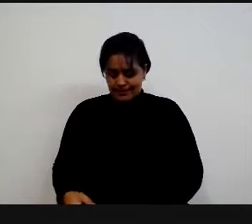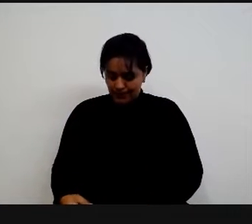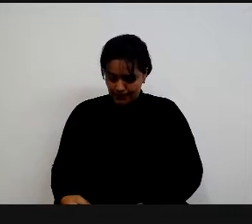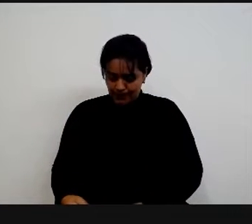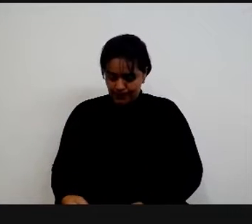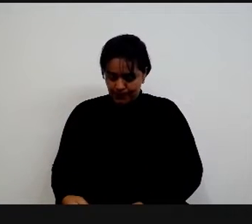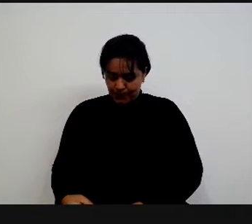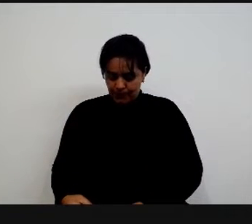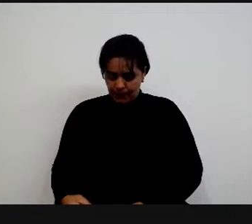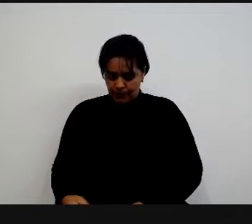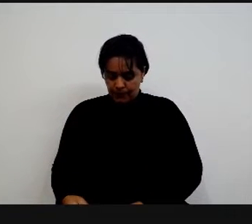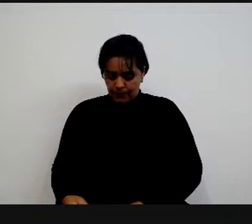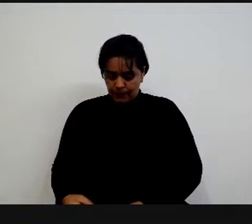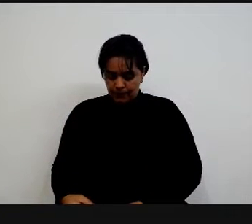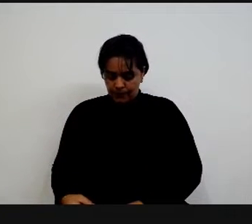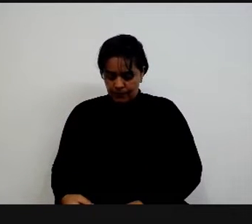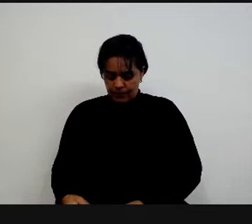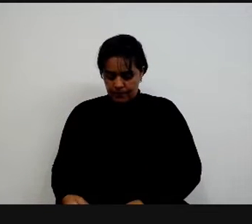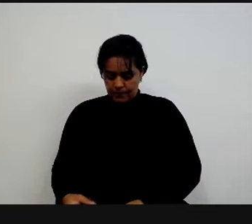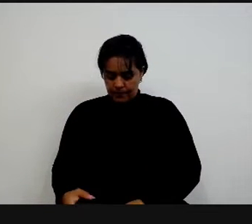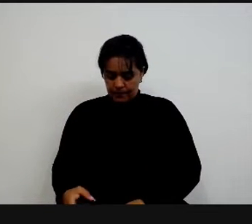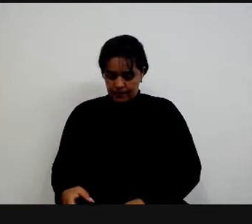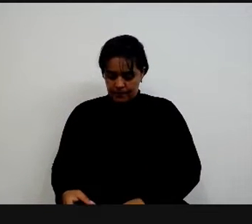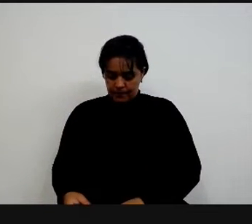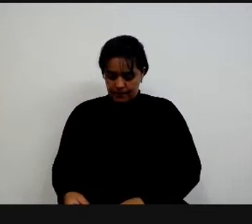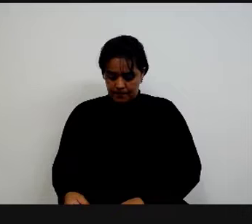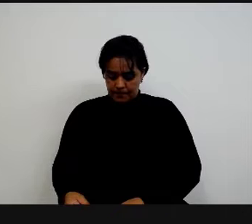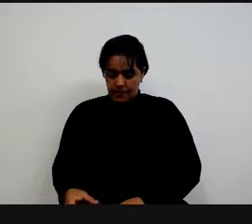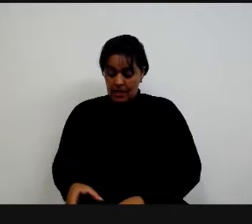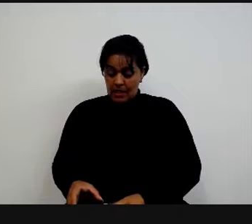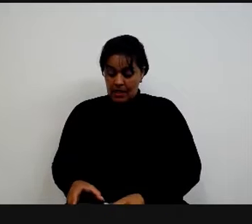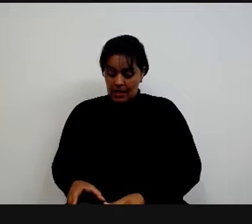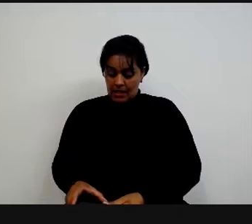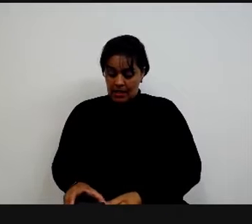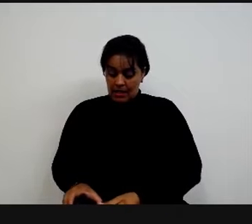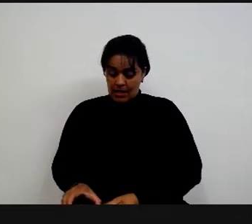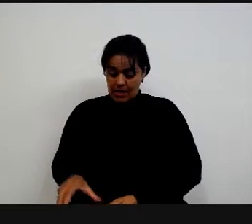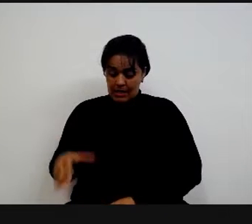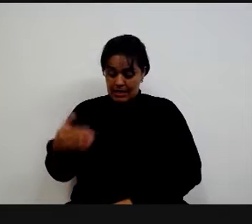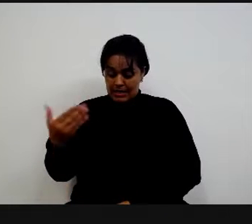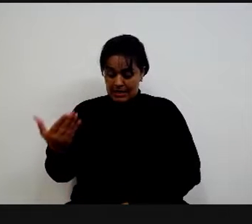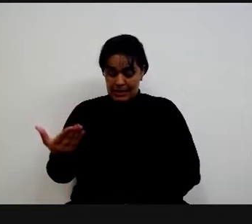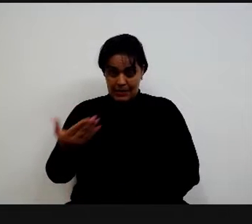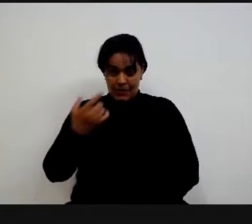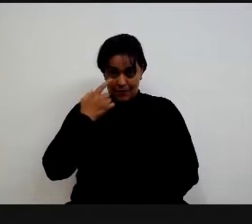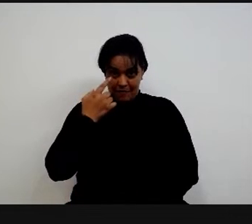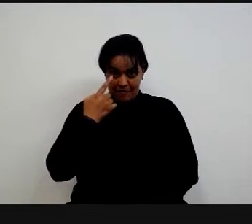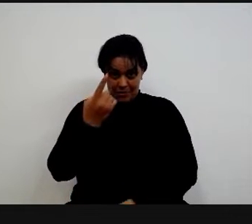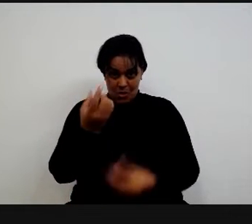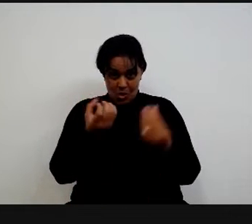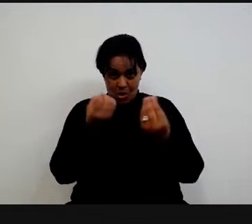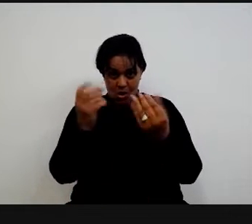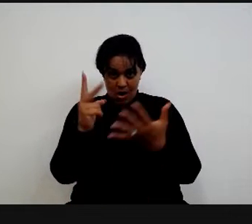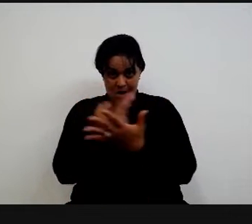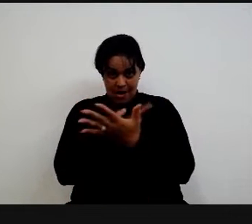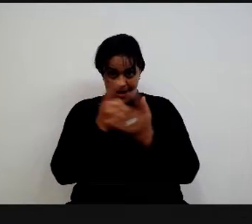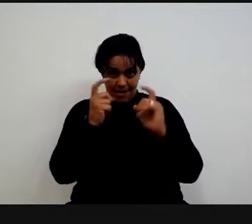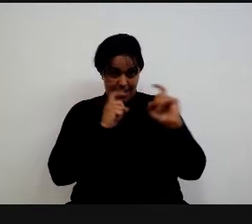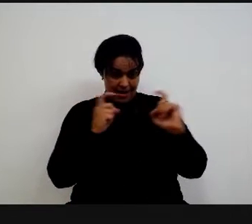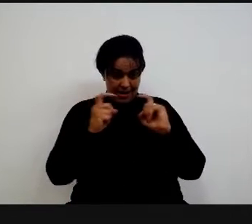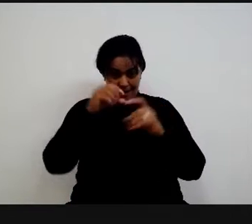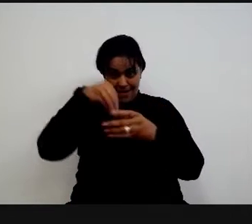Então, vejam só como funcionava a administração pública nesse país, quer ser no executivo, no judiciário ou